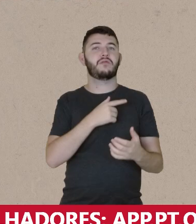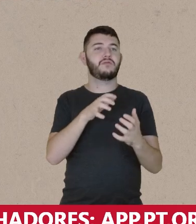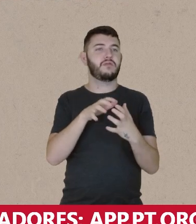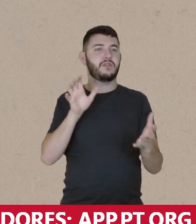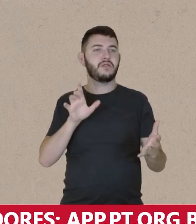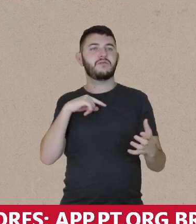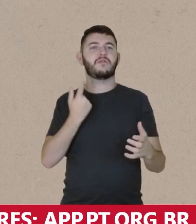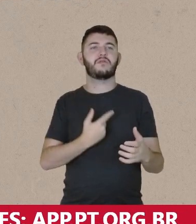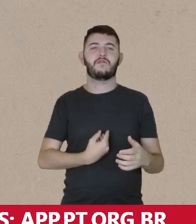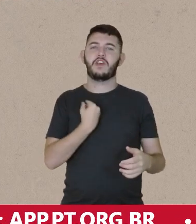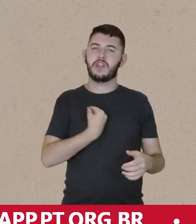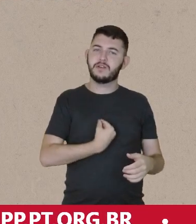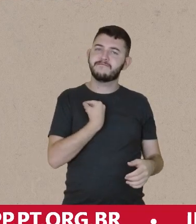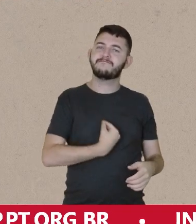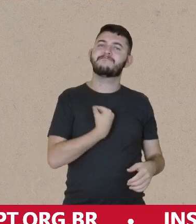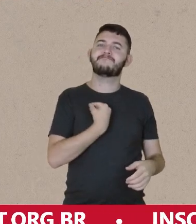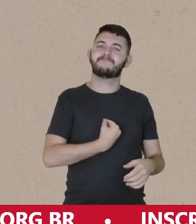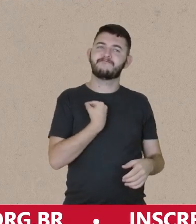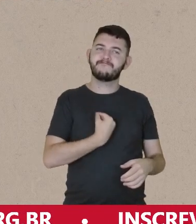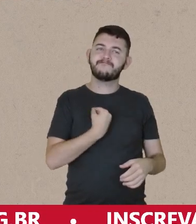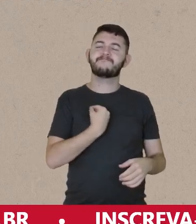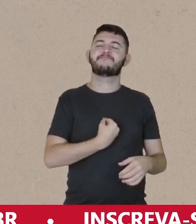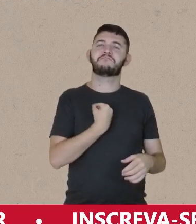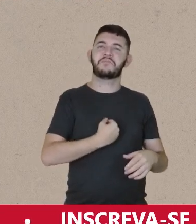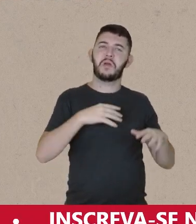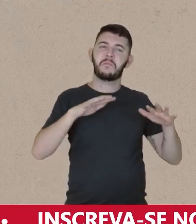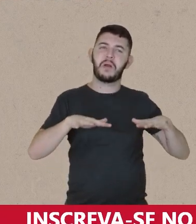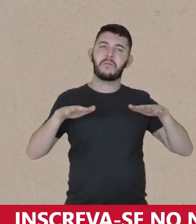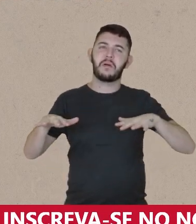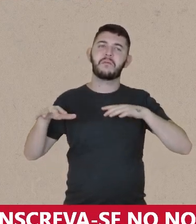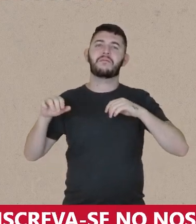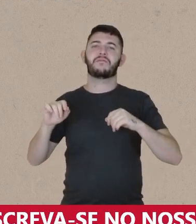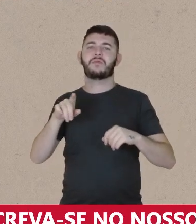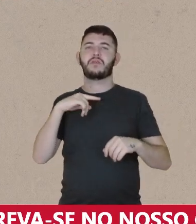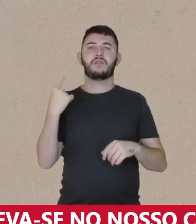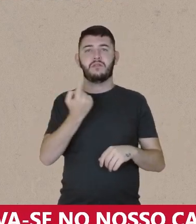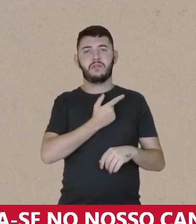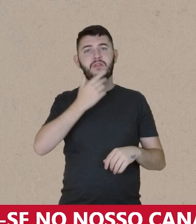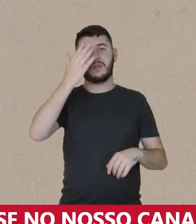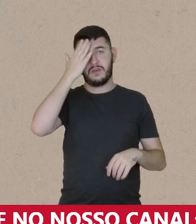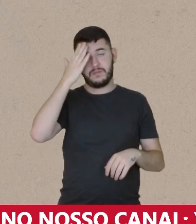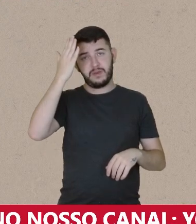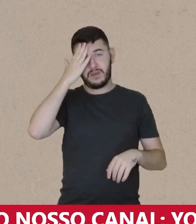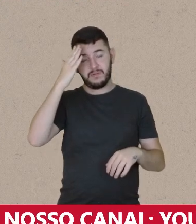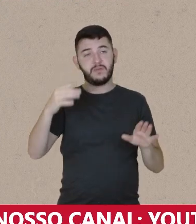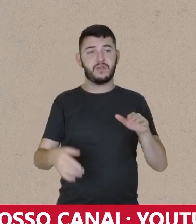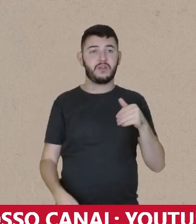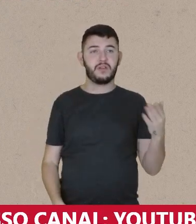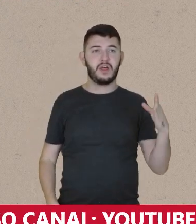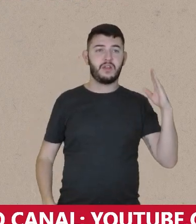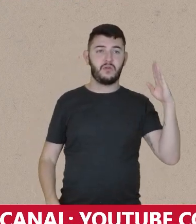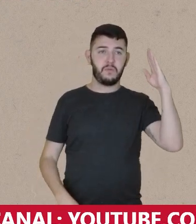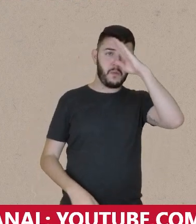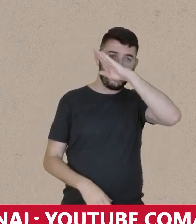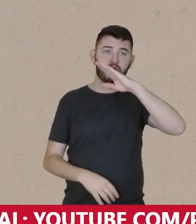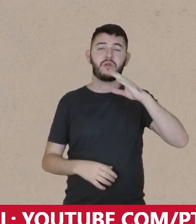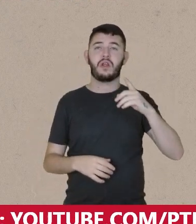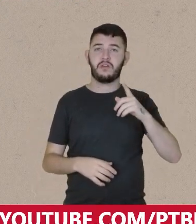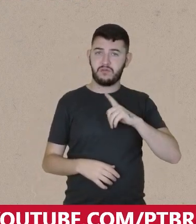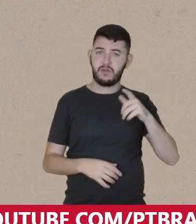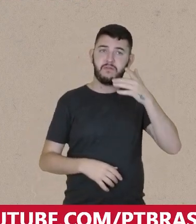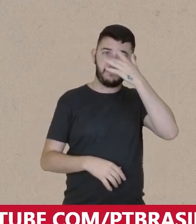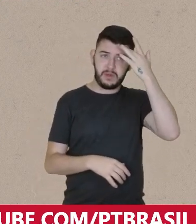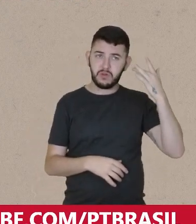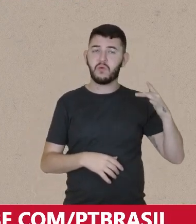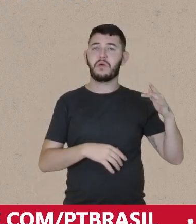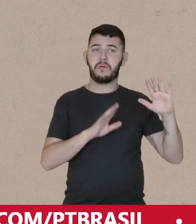rua e, infelizmente, do lado de lá, do lado bolsonarista, foi gente também. Então, a gente liga